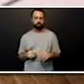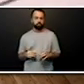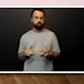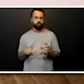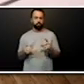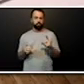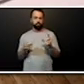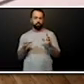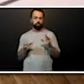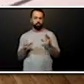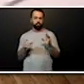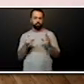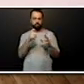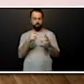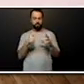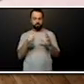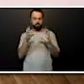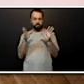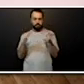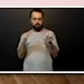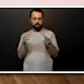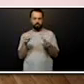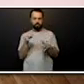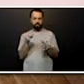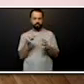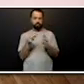módulo de menos 3, ou